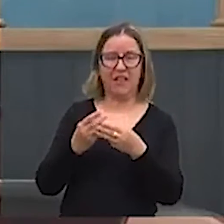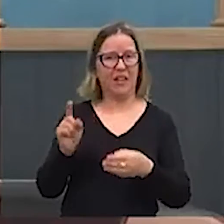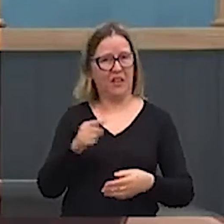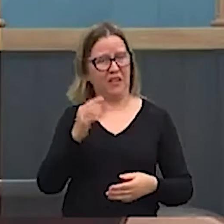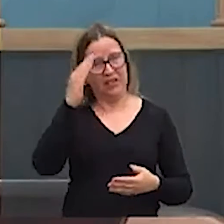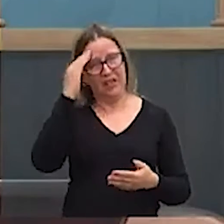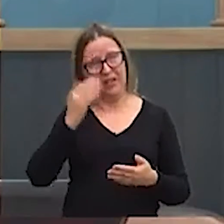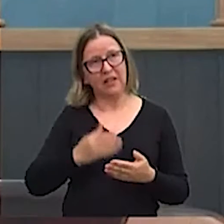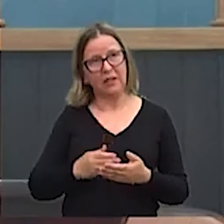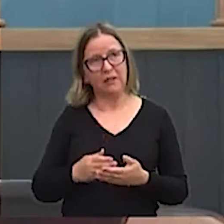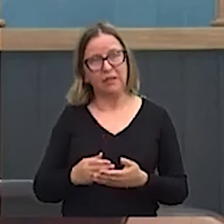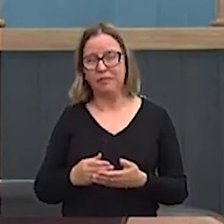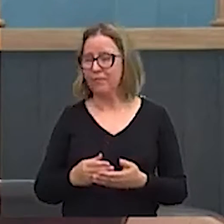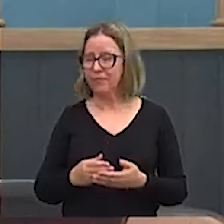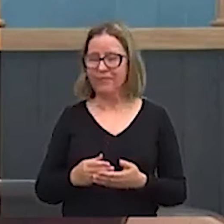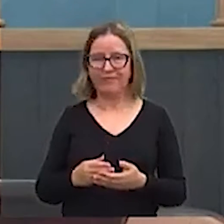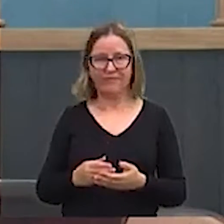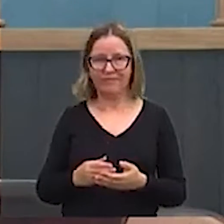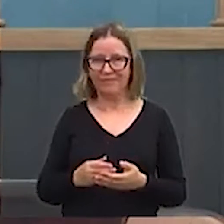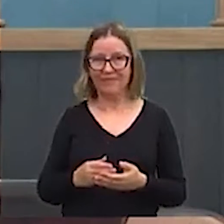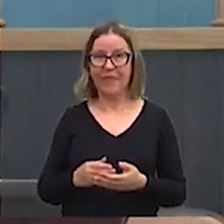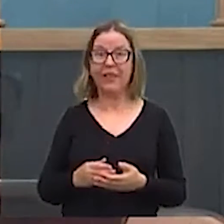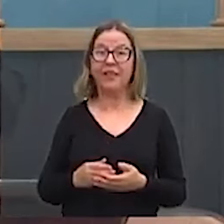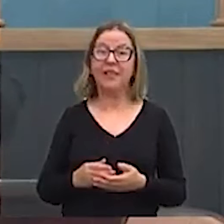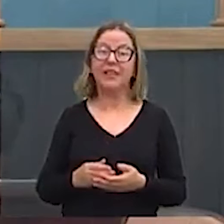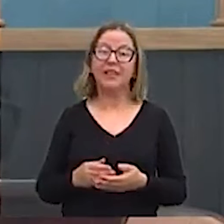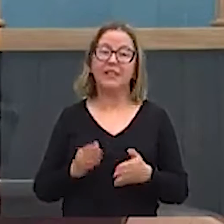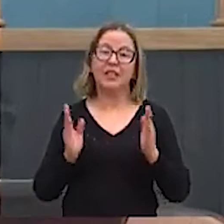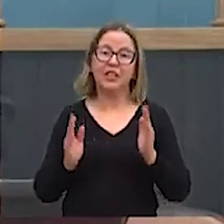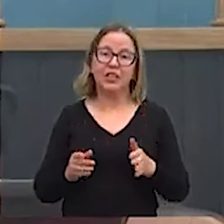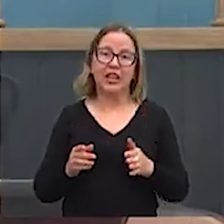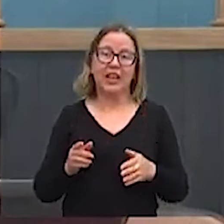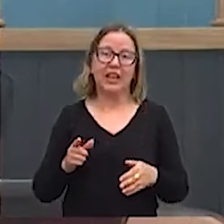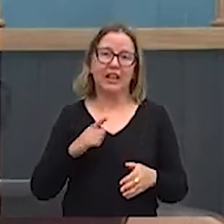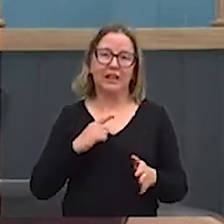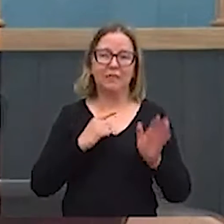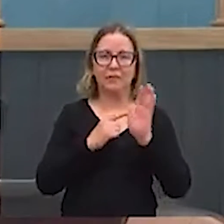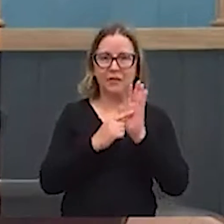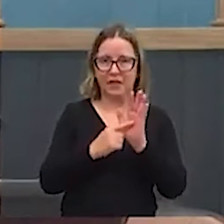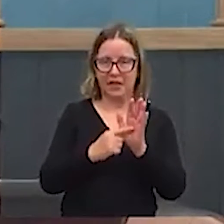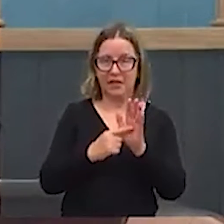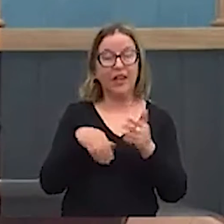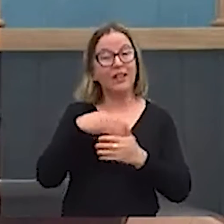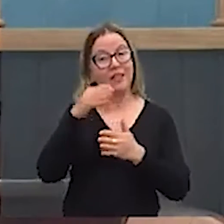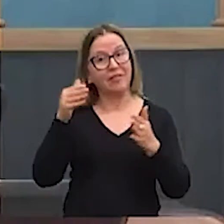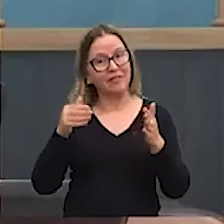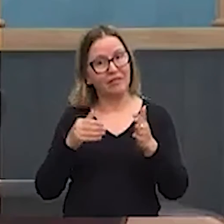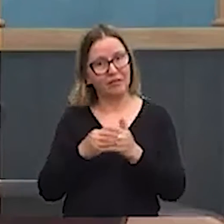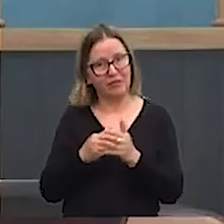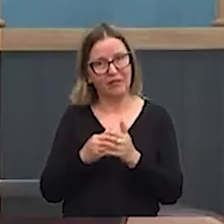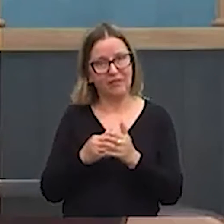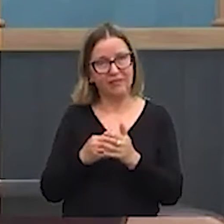cremos? Não, de forma nenhuma, pois já temos demonstrado que todos,